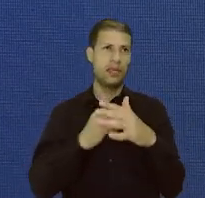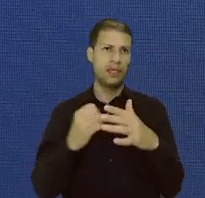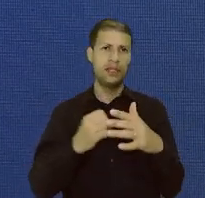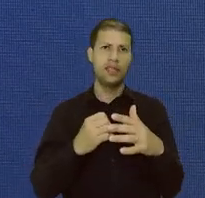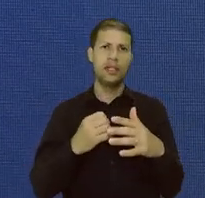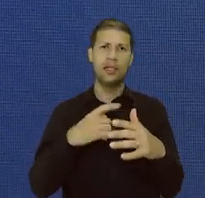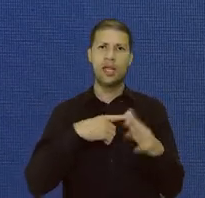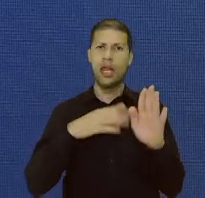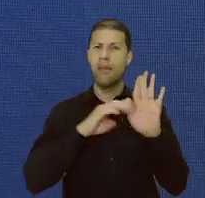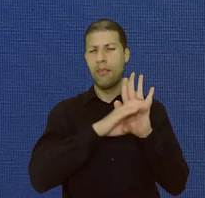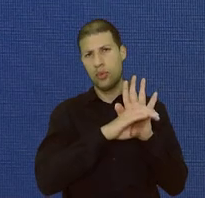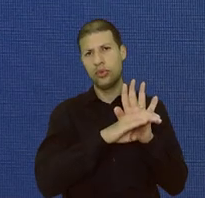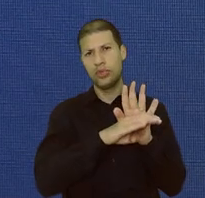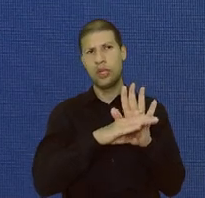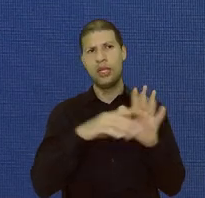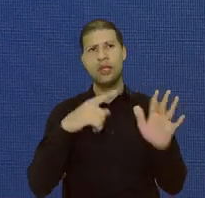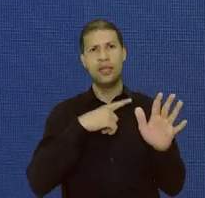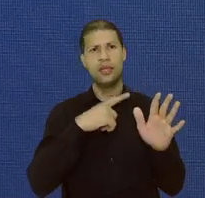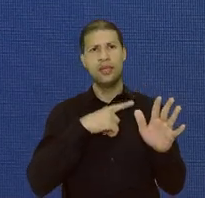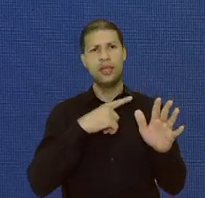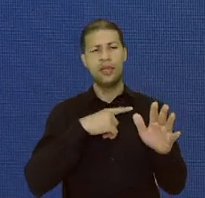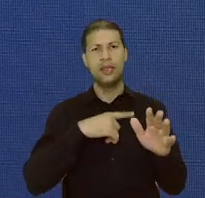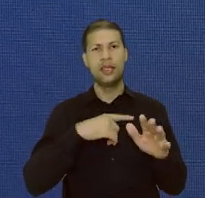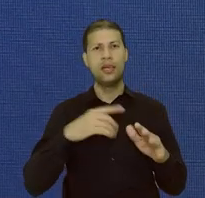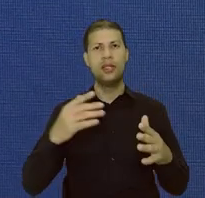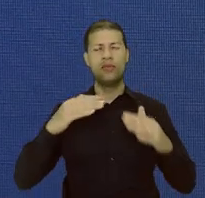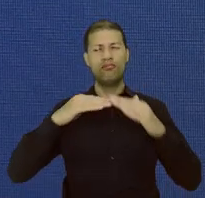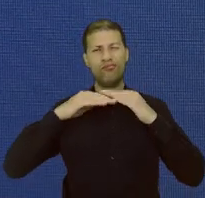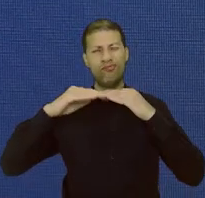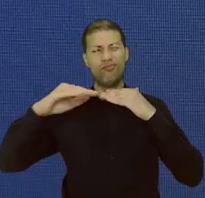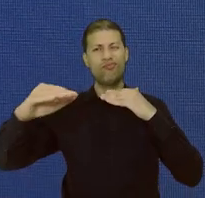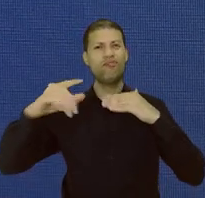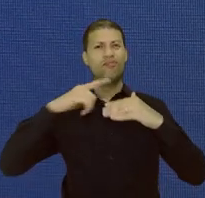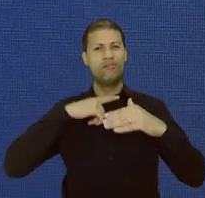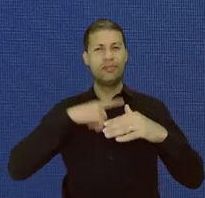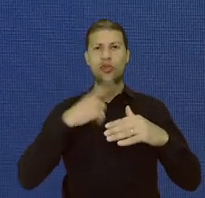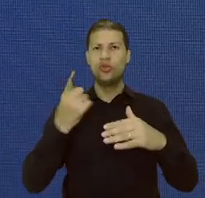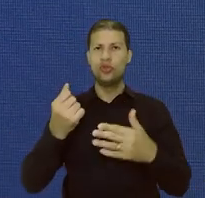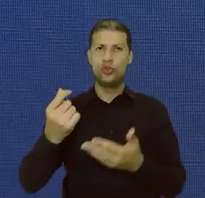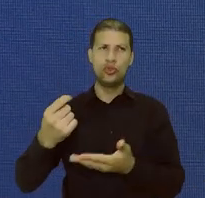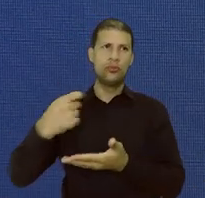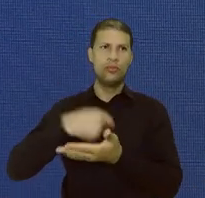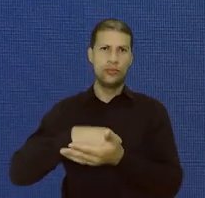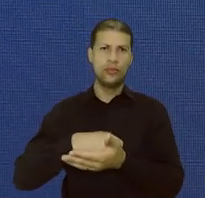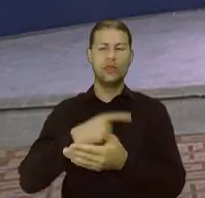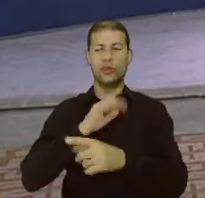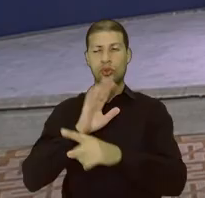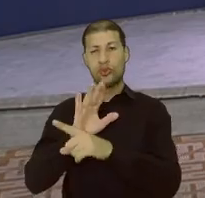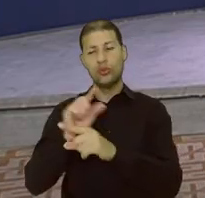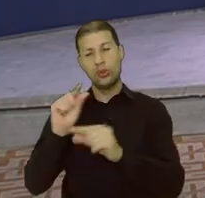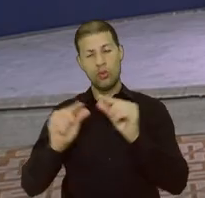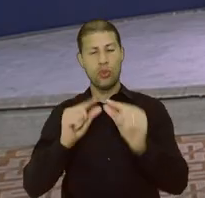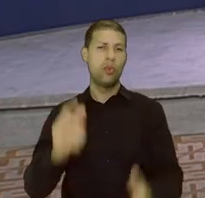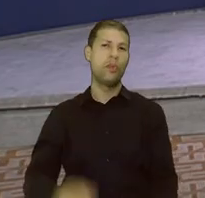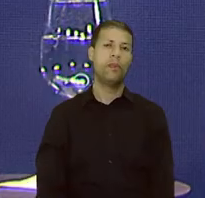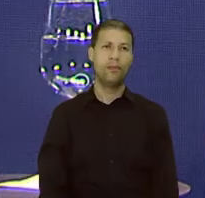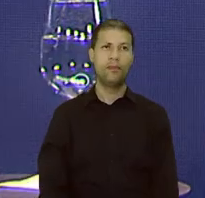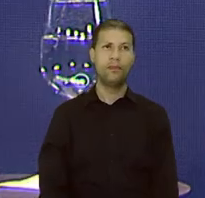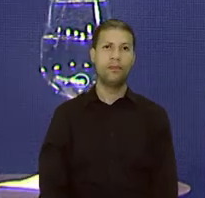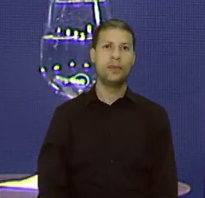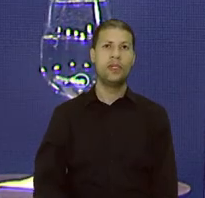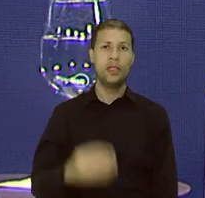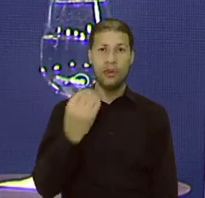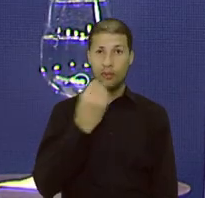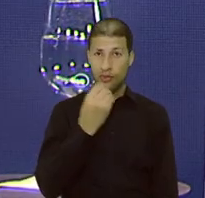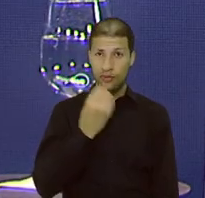geralmente a gente tem um Horizonte ali que eventualmente de estar monetizando a nossa participação por um tempo e aproveitando o